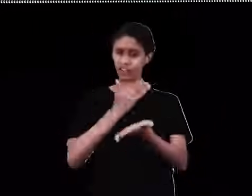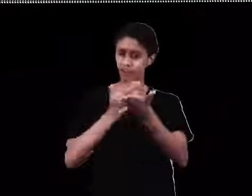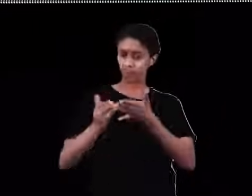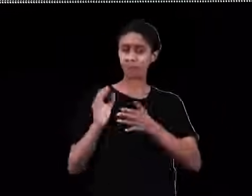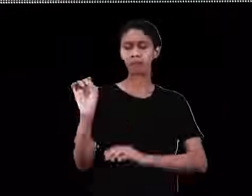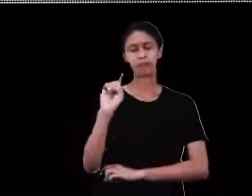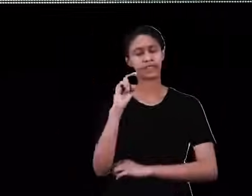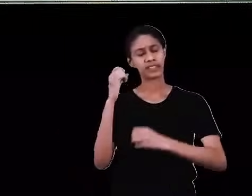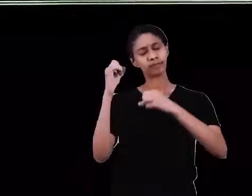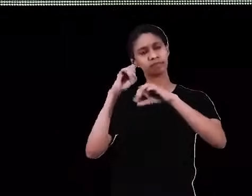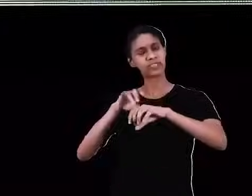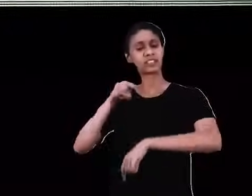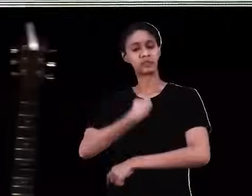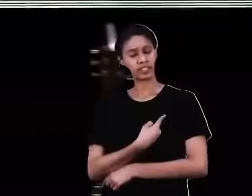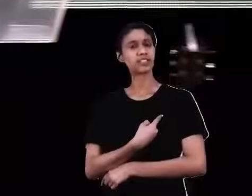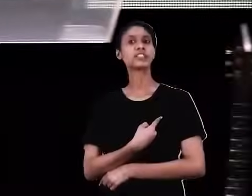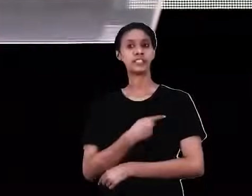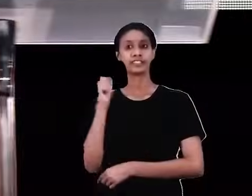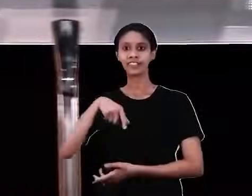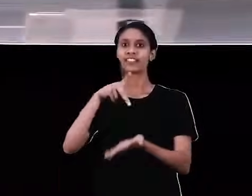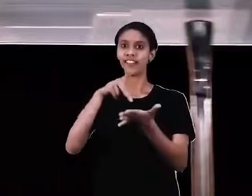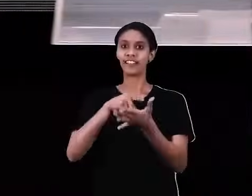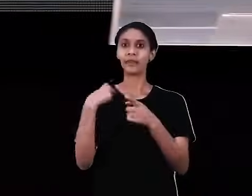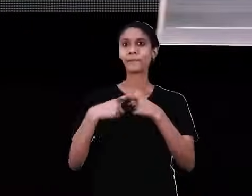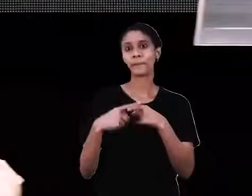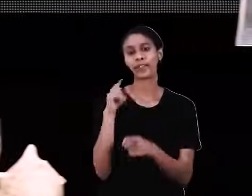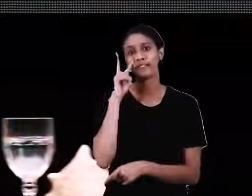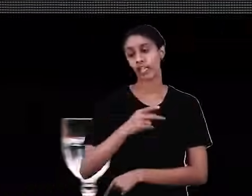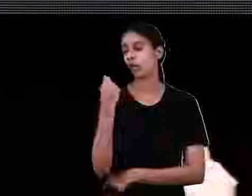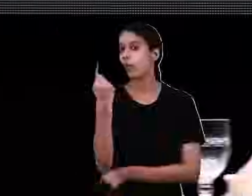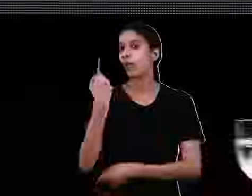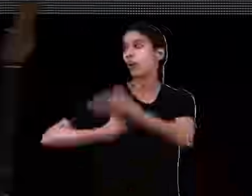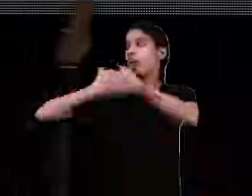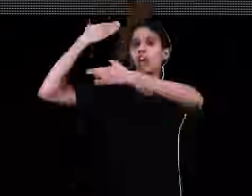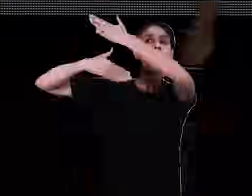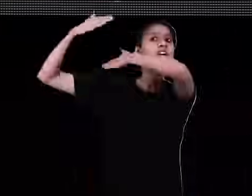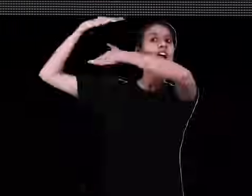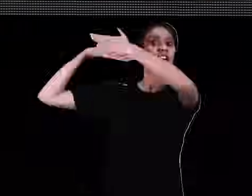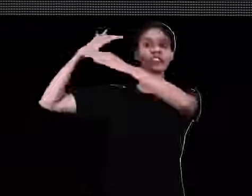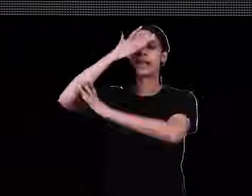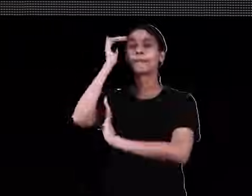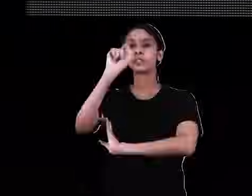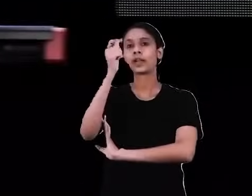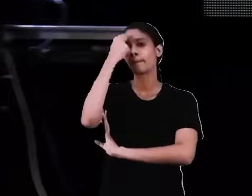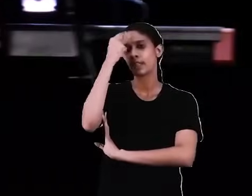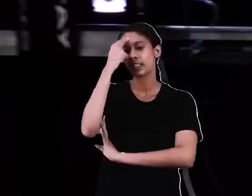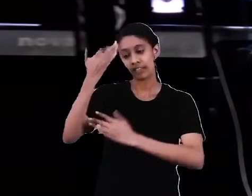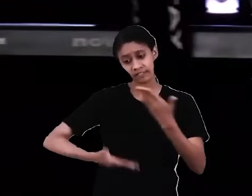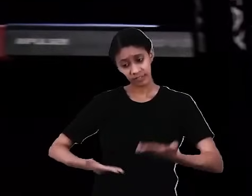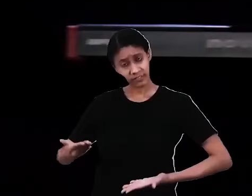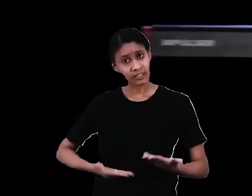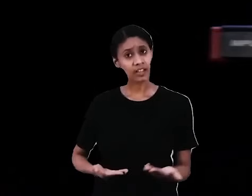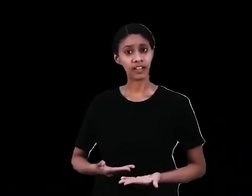não é? Vamos falar a verdade? Porque, gente, eu tô falando de uma época onde as pessoas tinham, não era funcionário, não